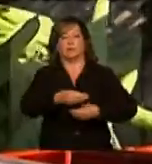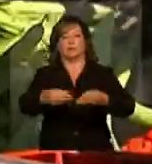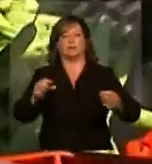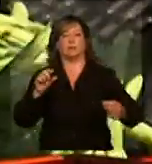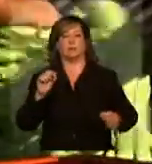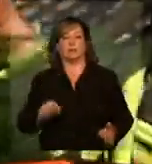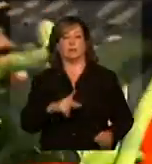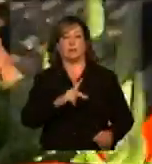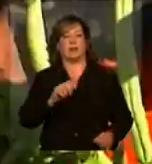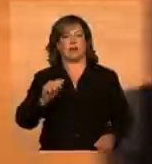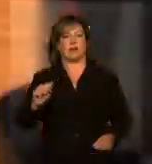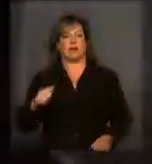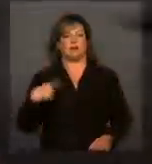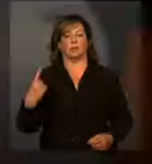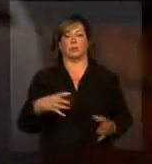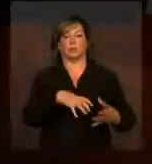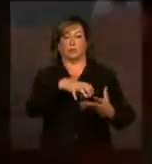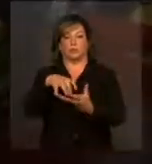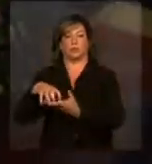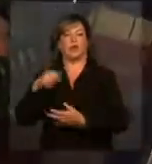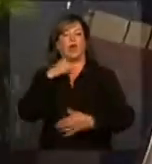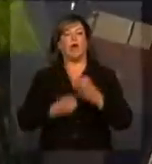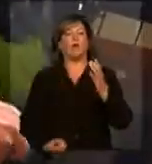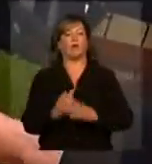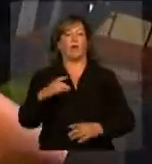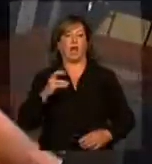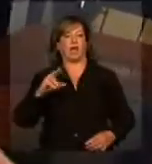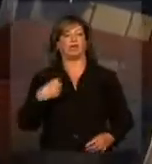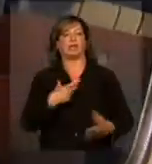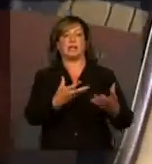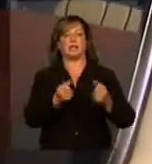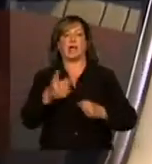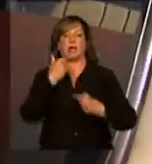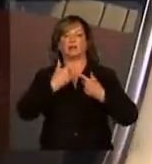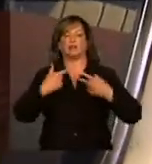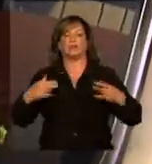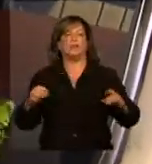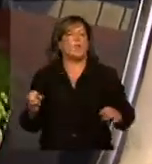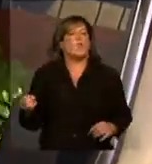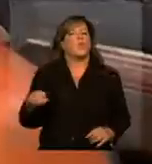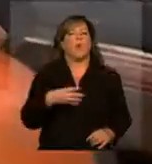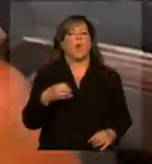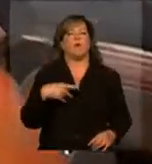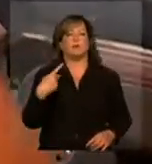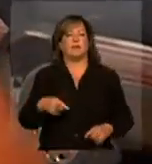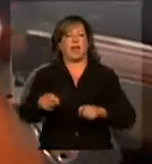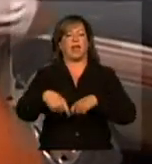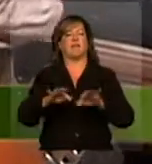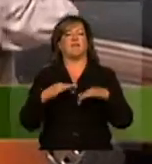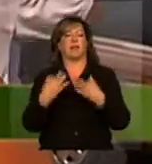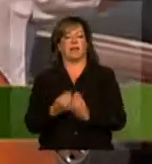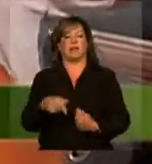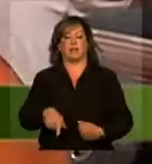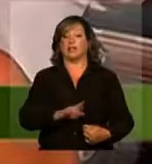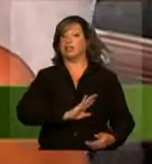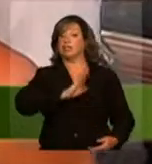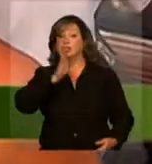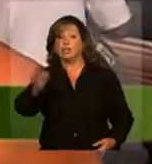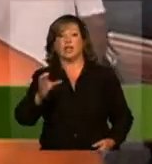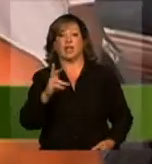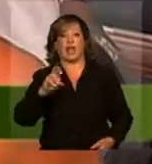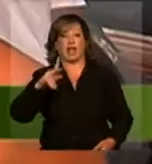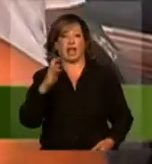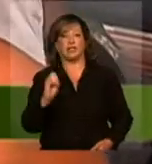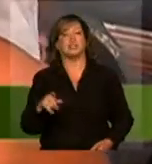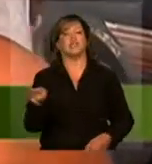Alimentos para as entidades. A fundadora da creche recebe os alimentos fresquinhos da agricultura familiar. Ele vai direto para a creche e aí lá